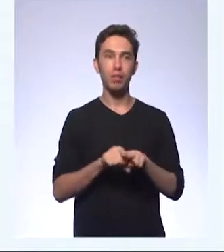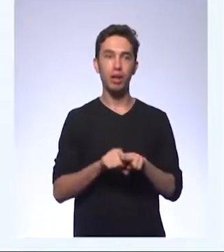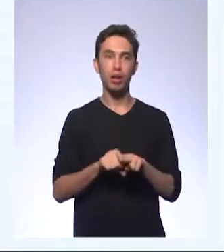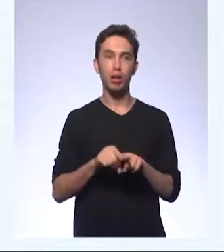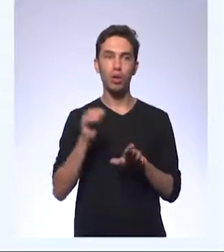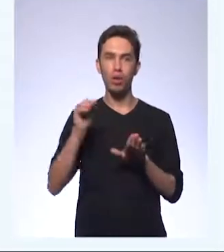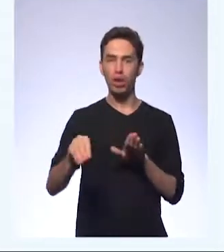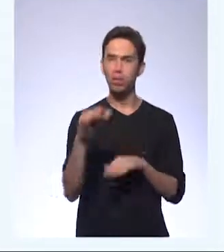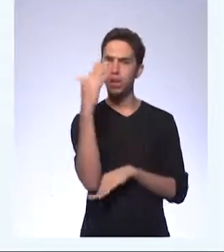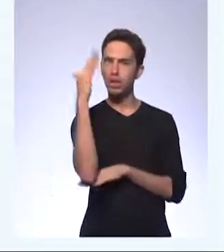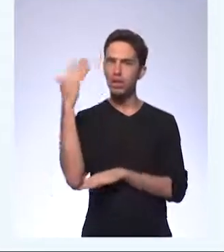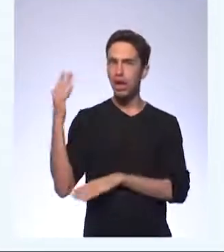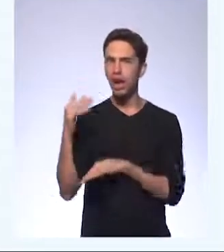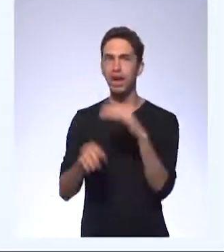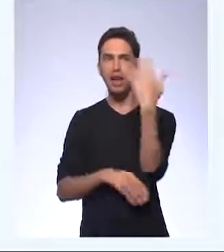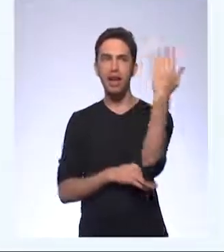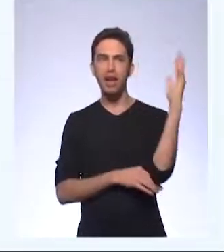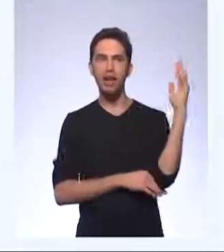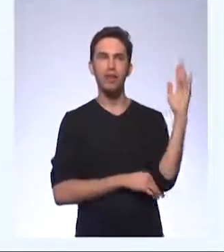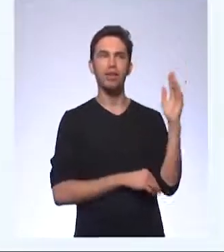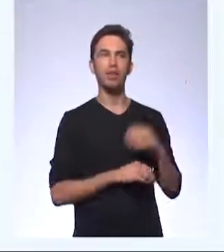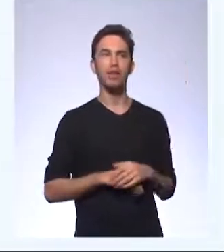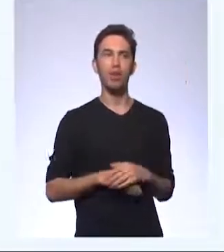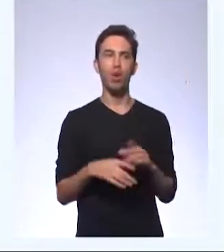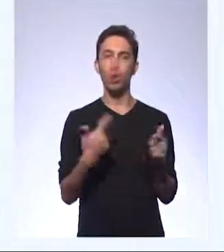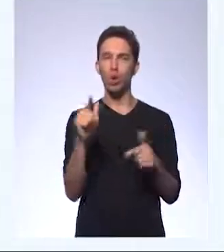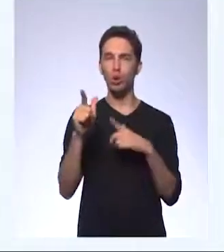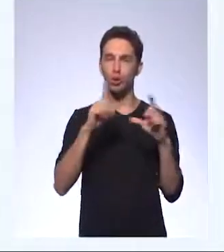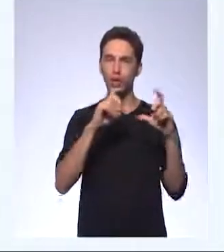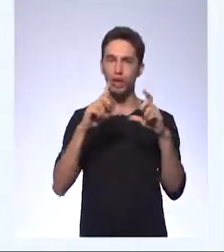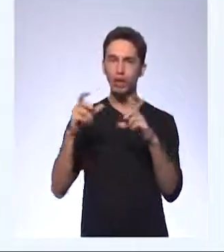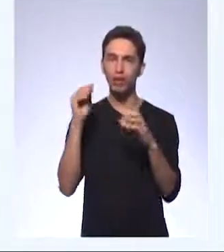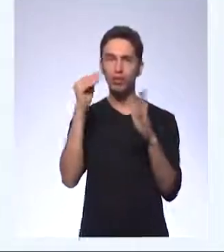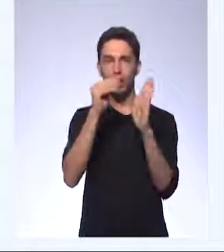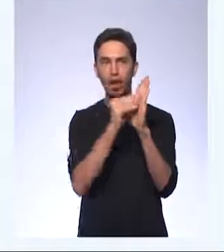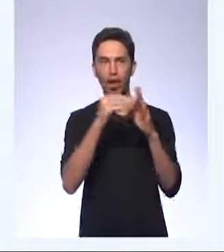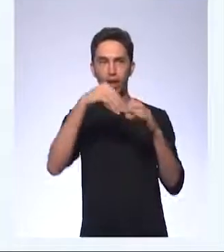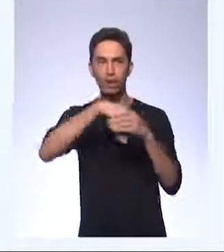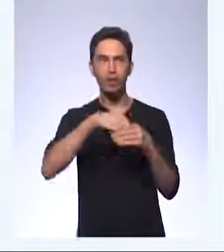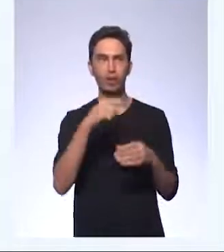uma árvore aqui, mais imagens dentro.